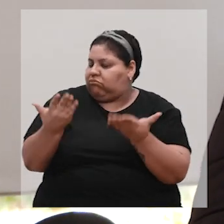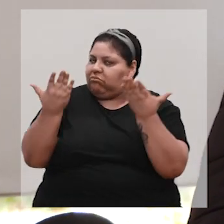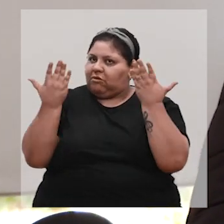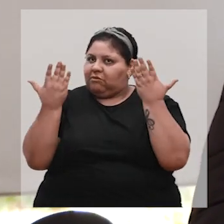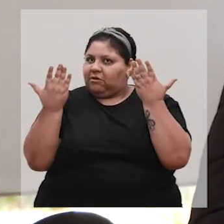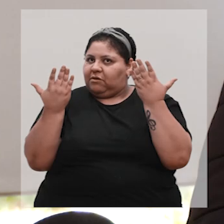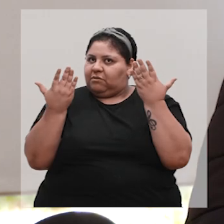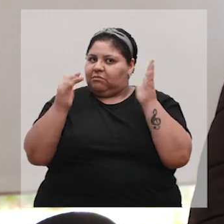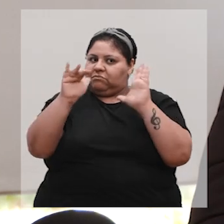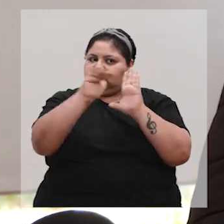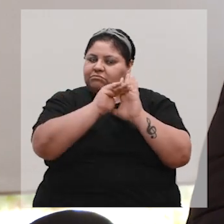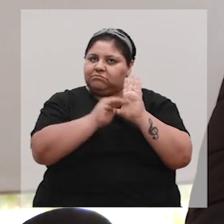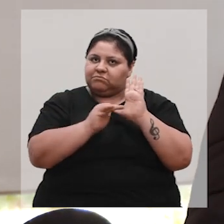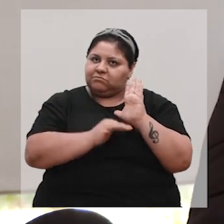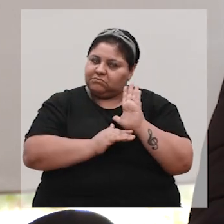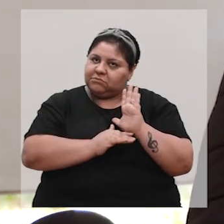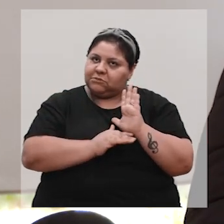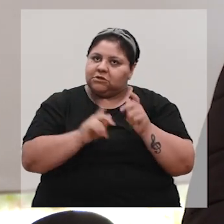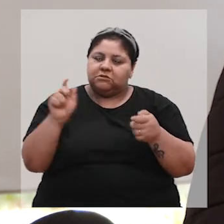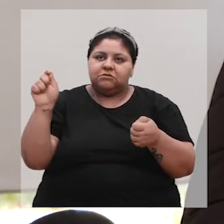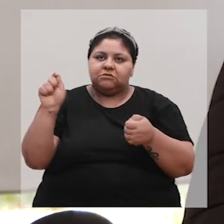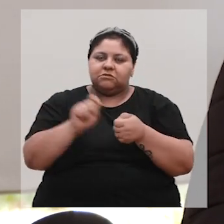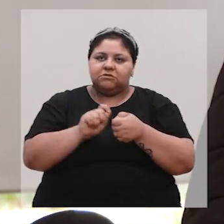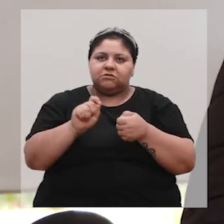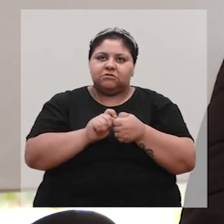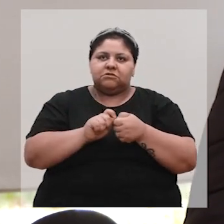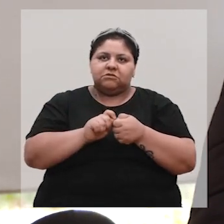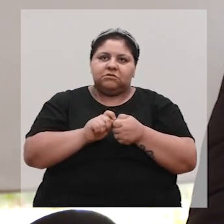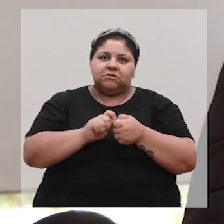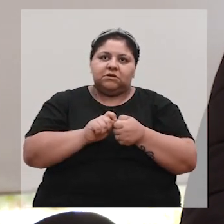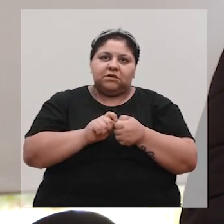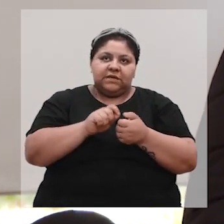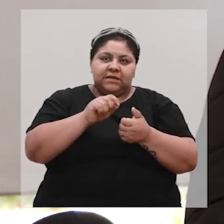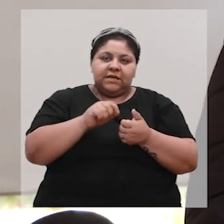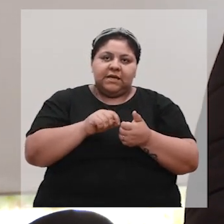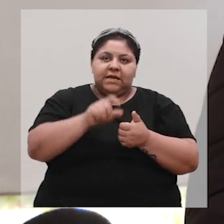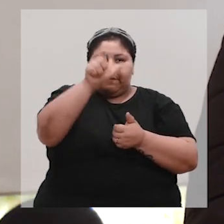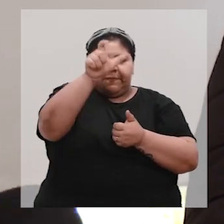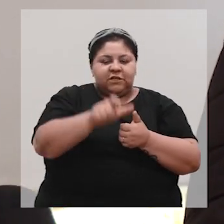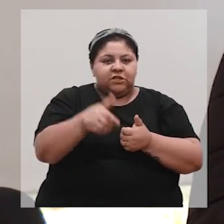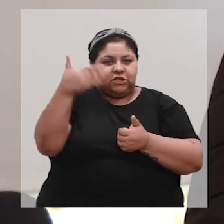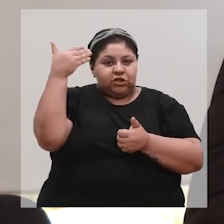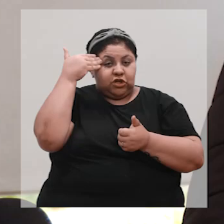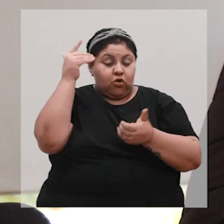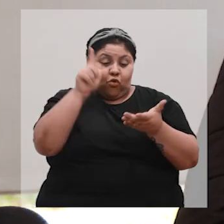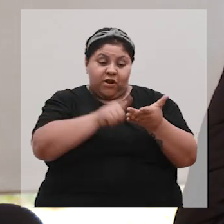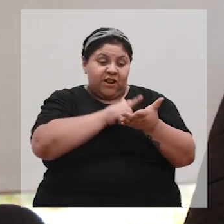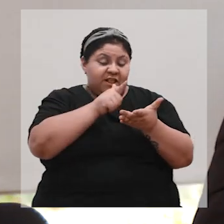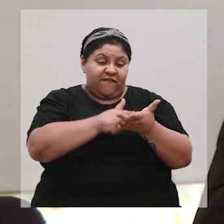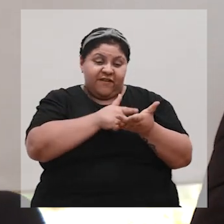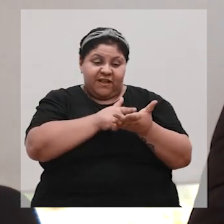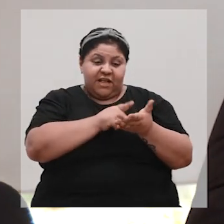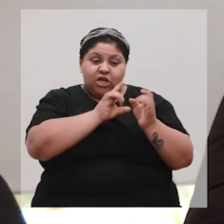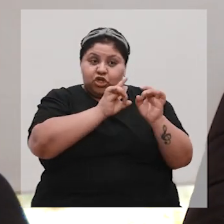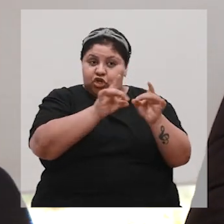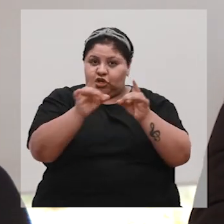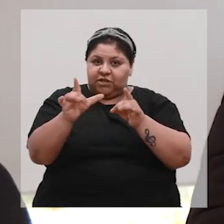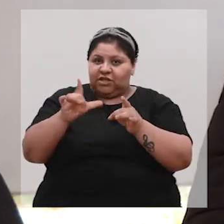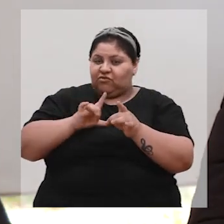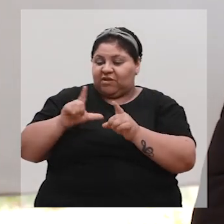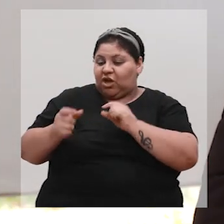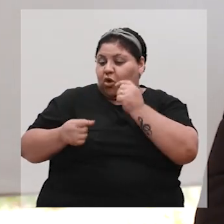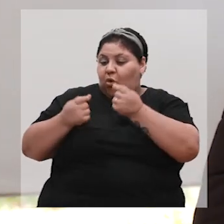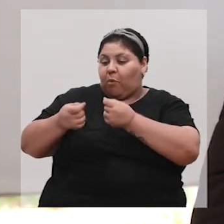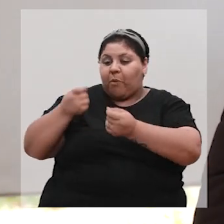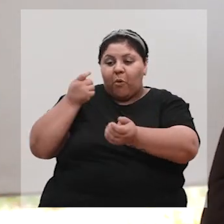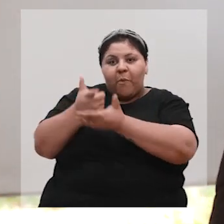incentivo a esses programas para fazer com que o leitor saiba que por mais que o livro seja comercializado, quem não